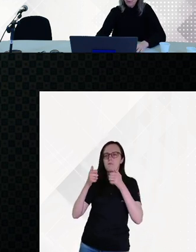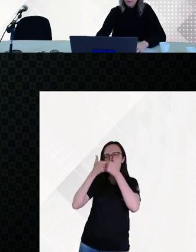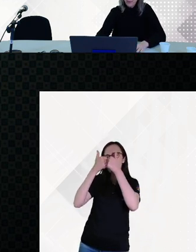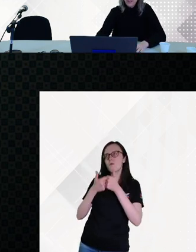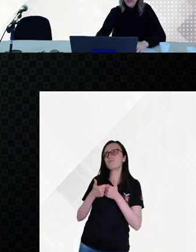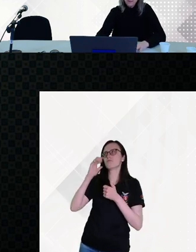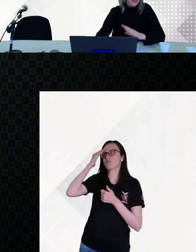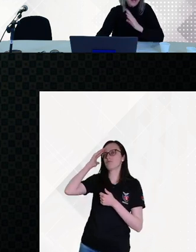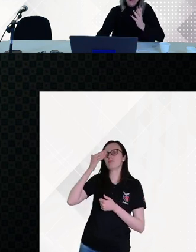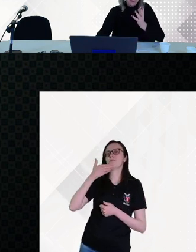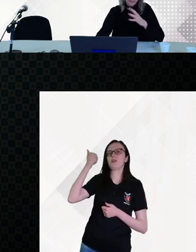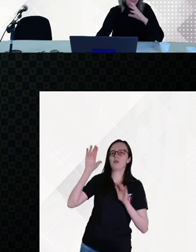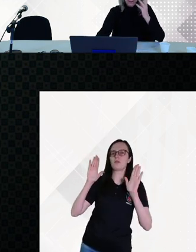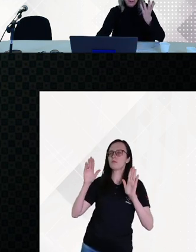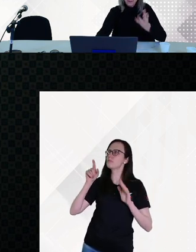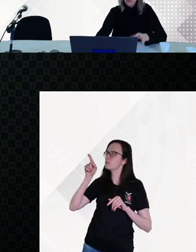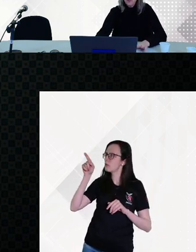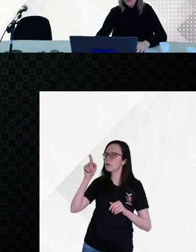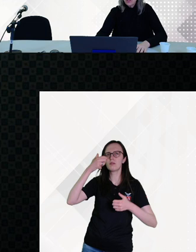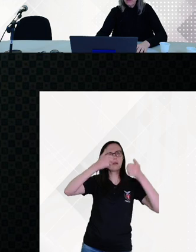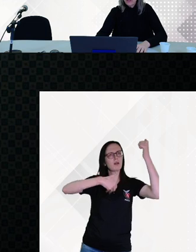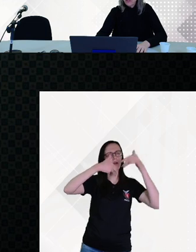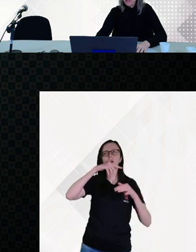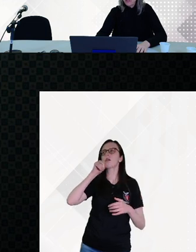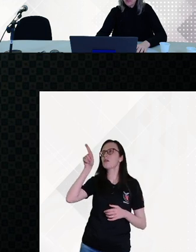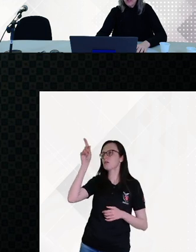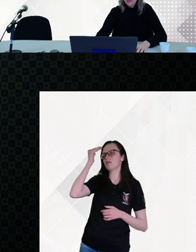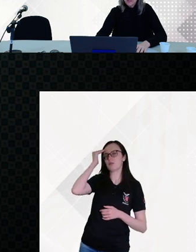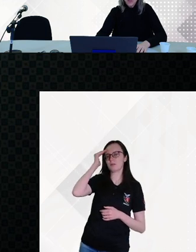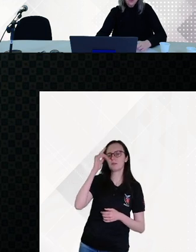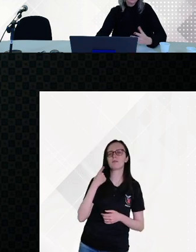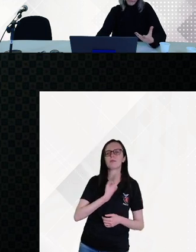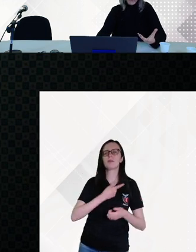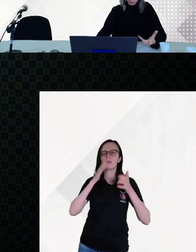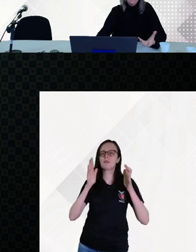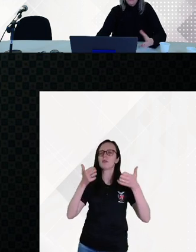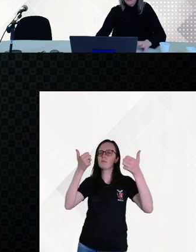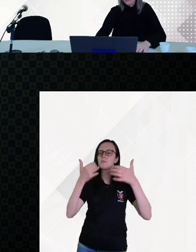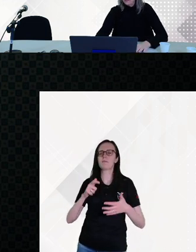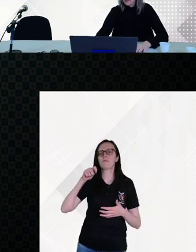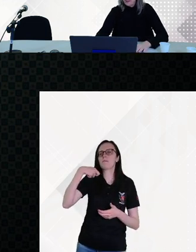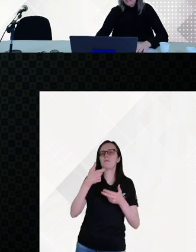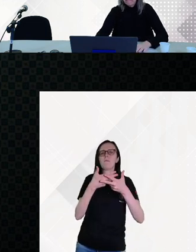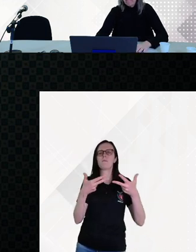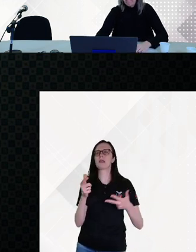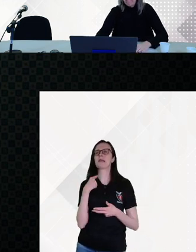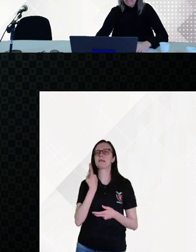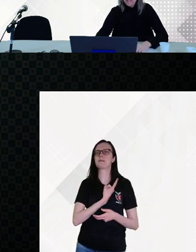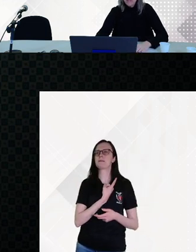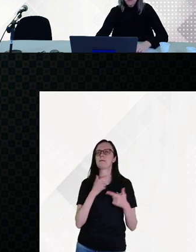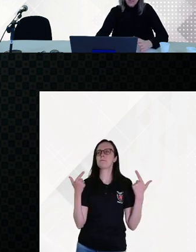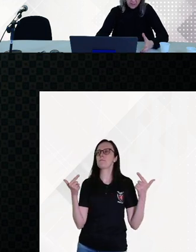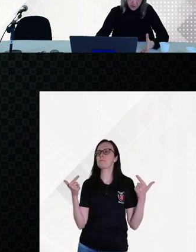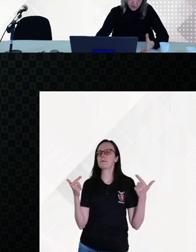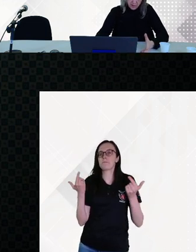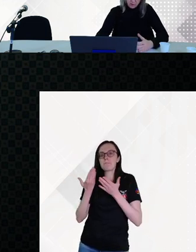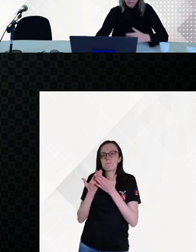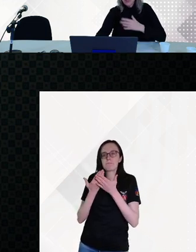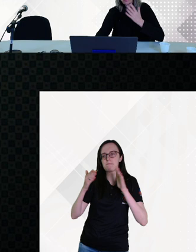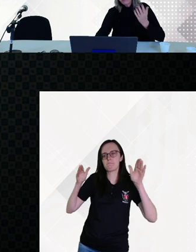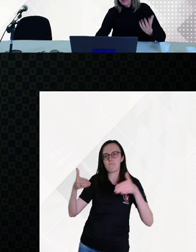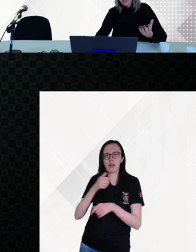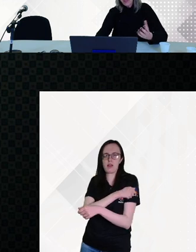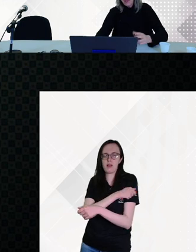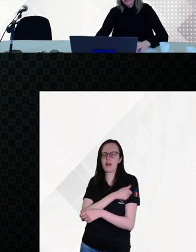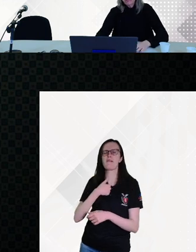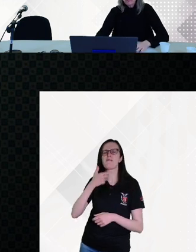por exemplo, elucidar, né? Poder, como a gente está falando aqui em questões que a gente não tem... esse estudante, eu estou